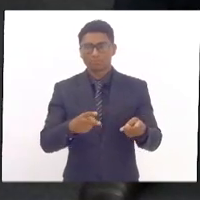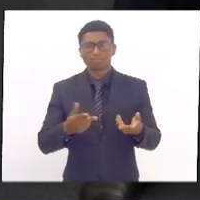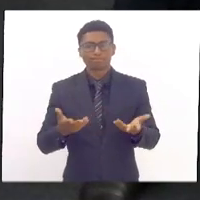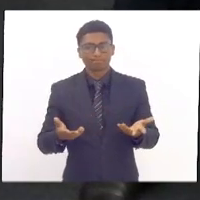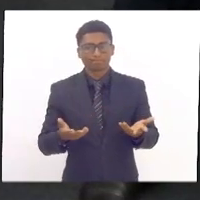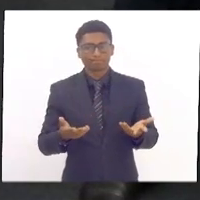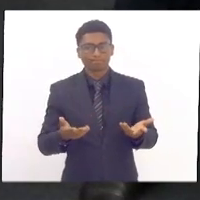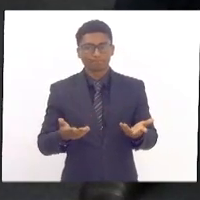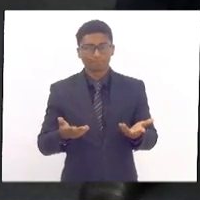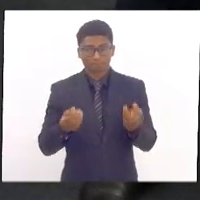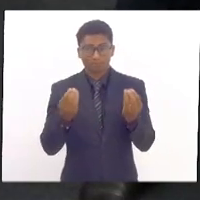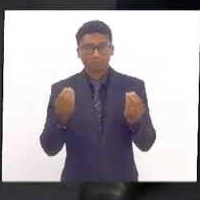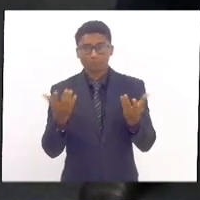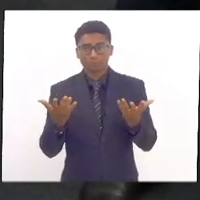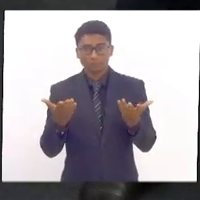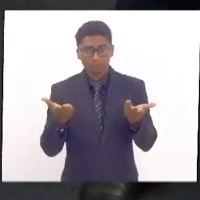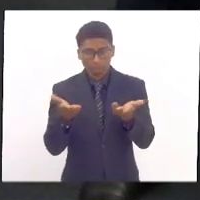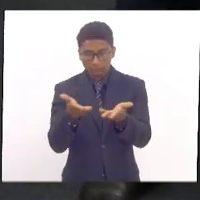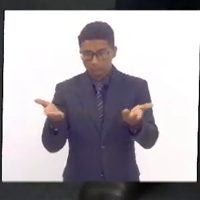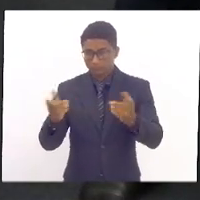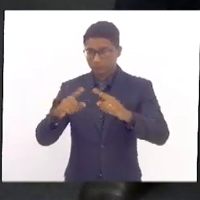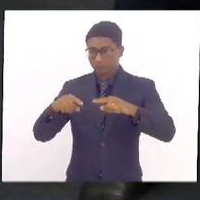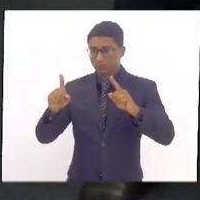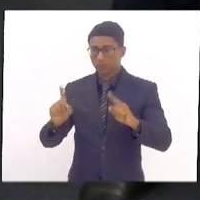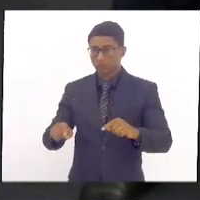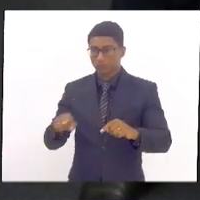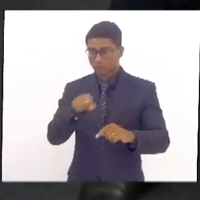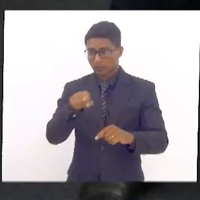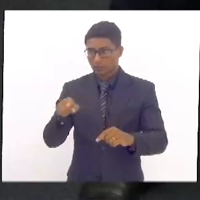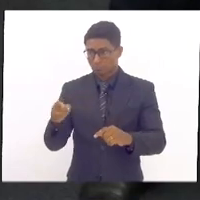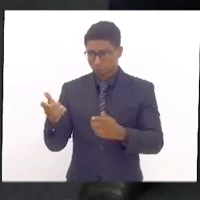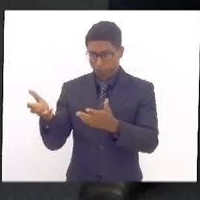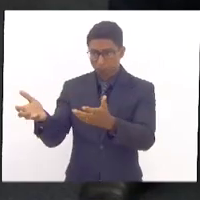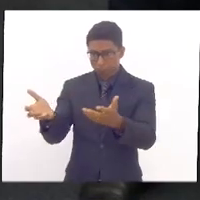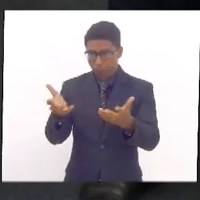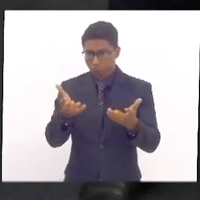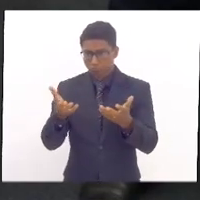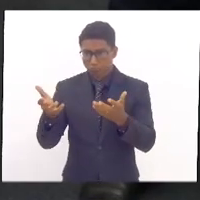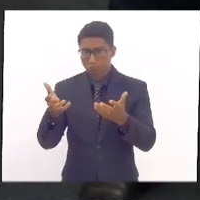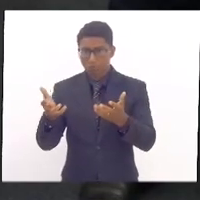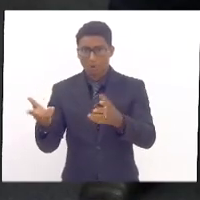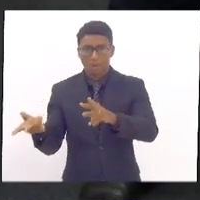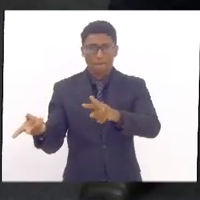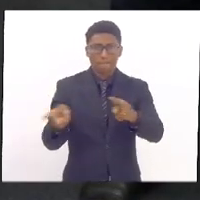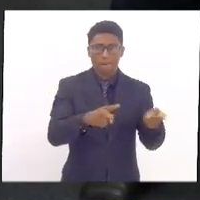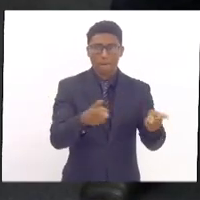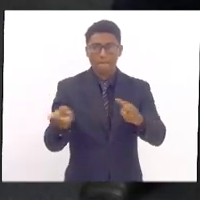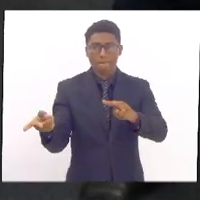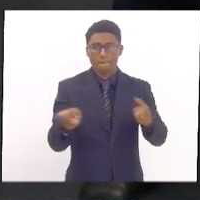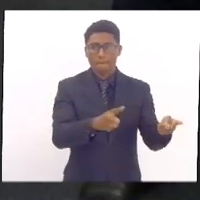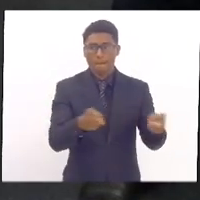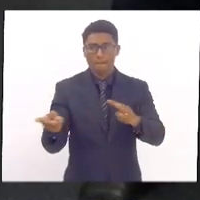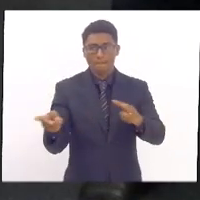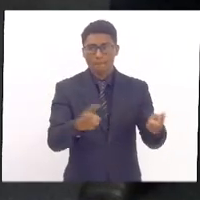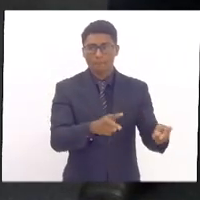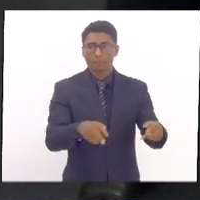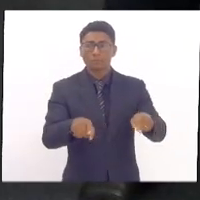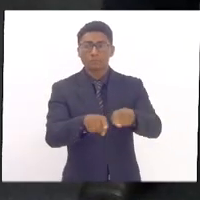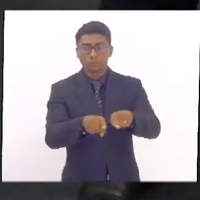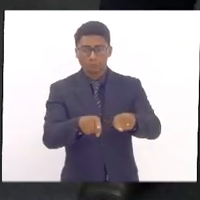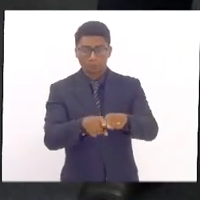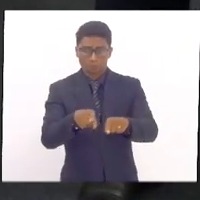conjunto dos funcionários que assim o desejarem e que tiverem bolso para sustentar